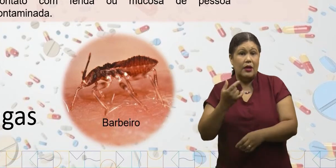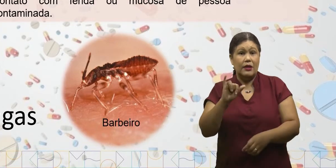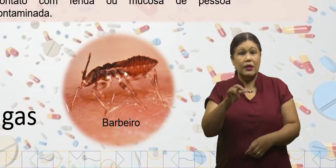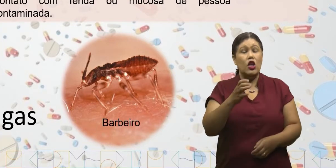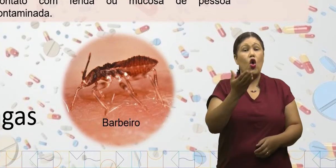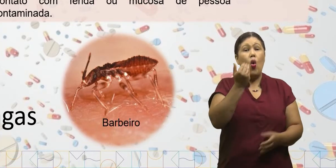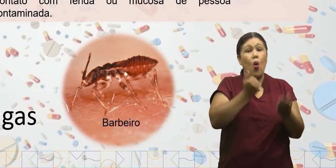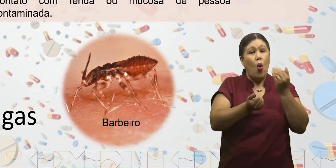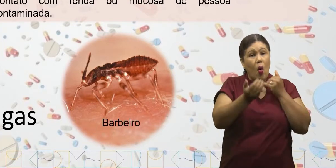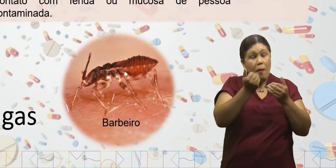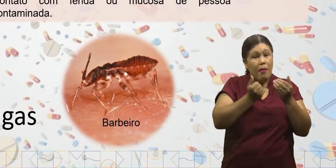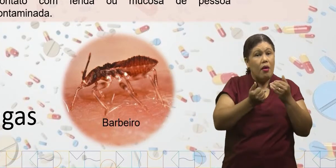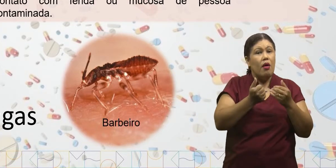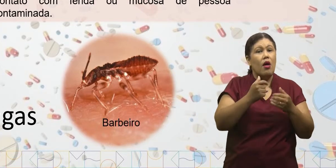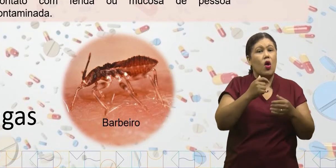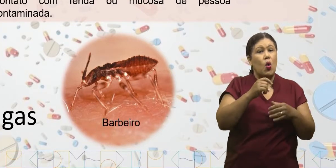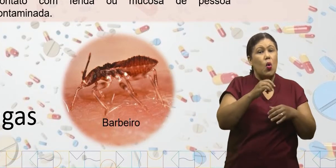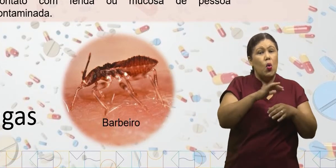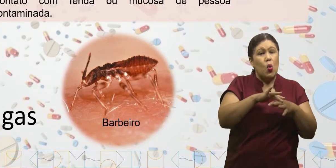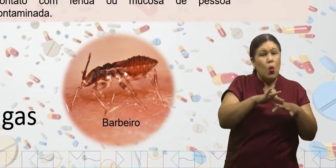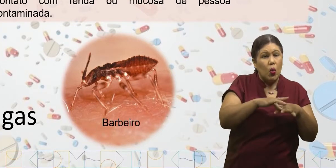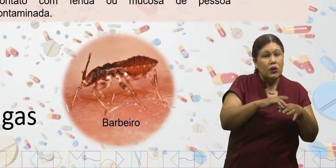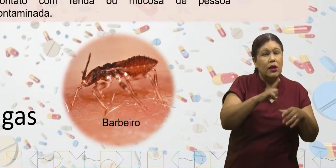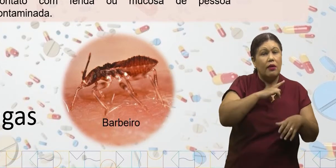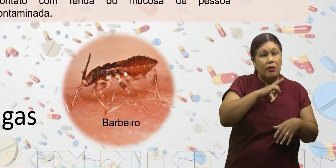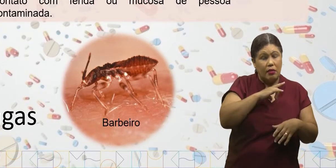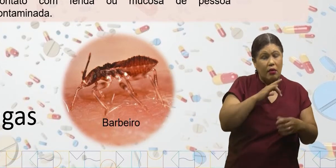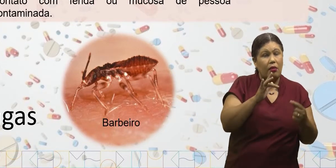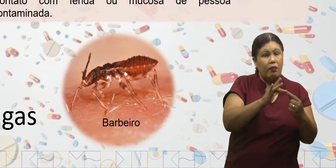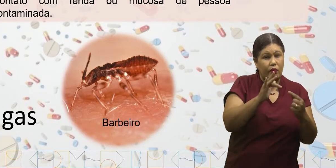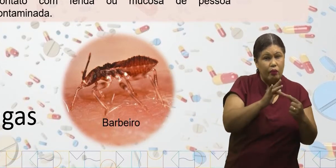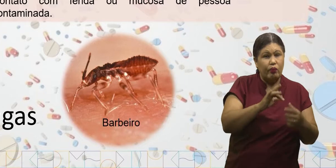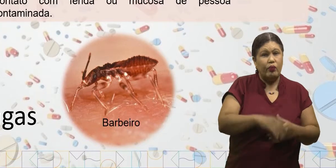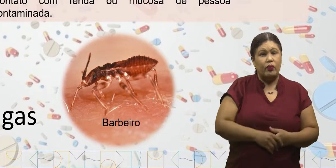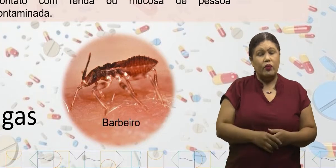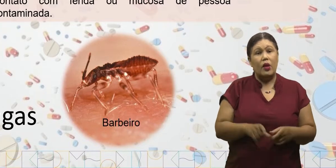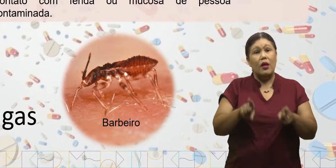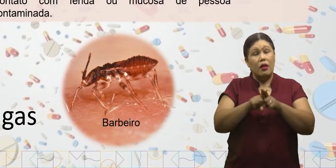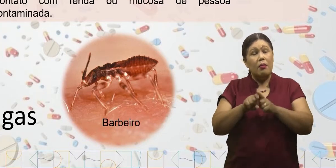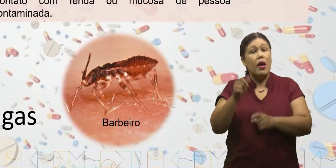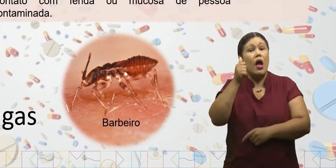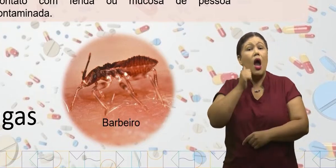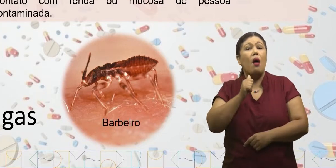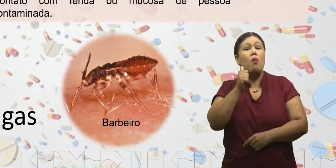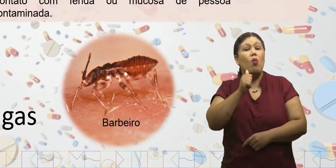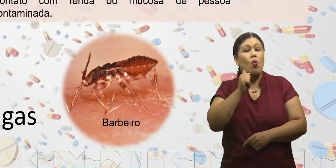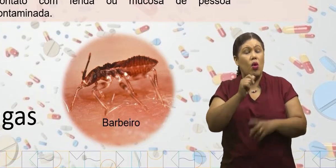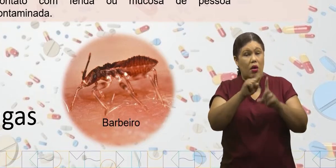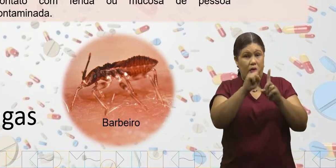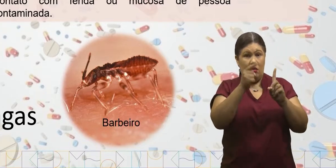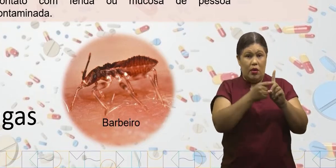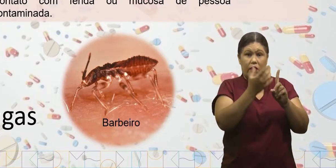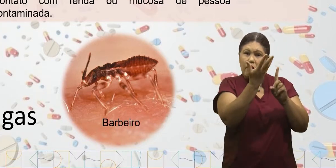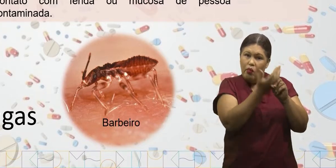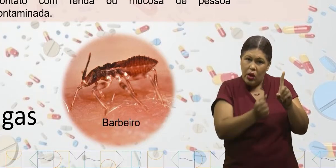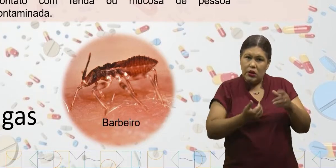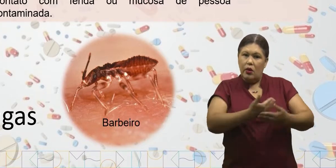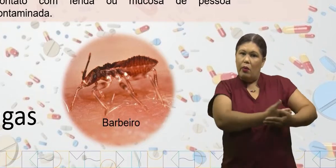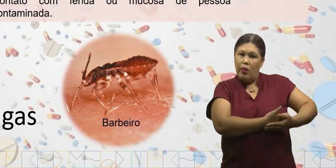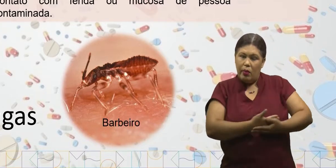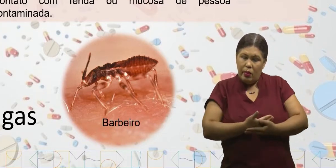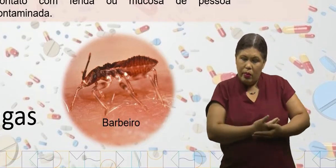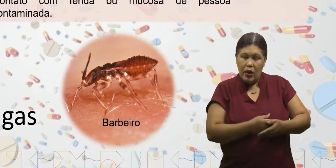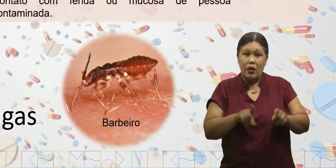contato com alimentos contaminados, mães grávidas infectadas que passam para o bebê, transfusão de sangue